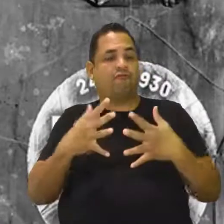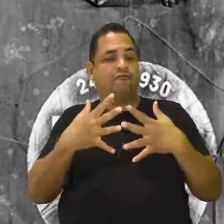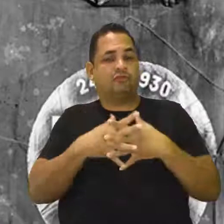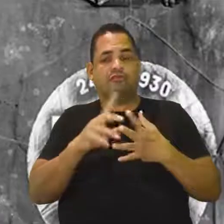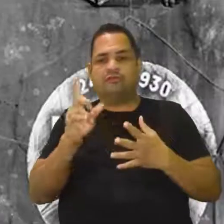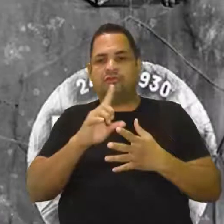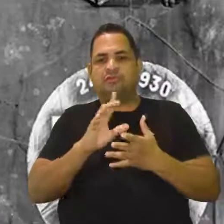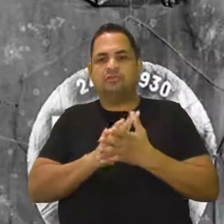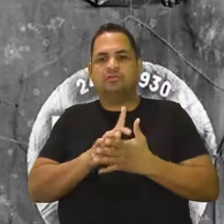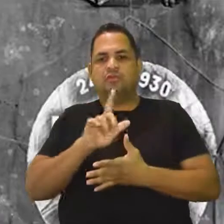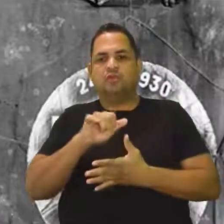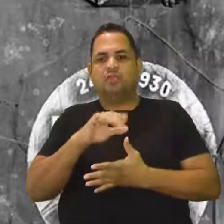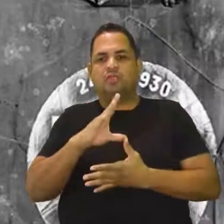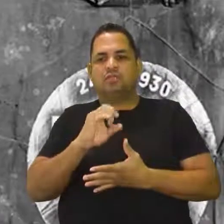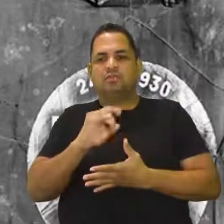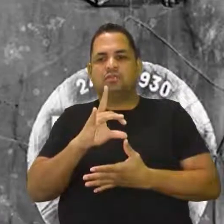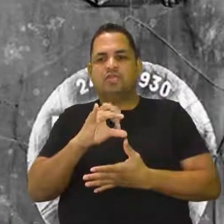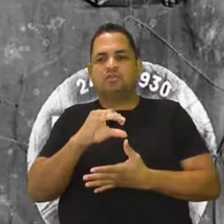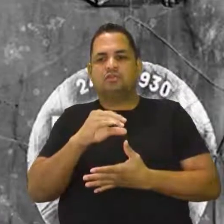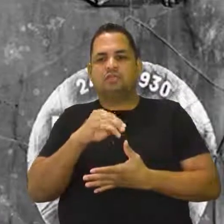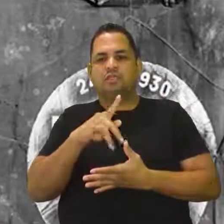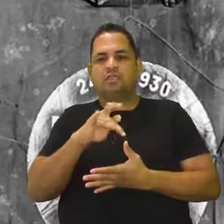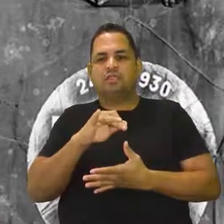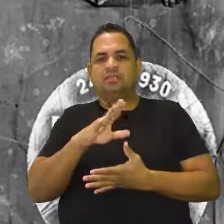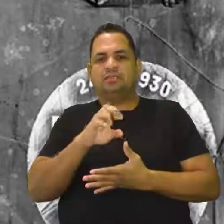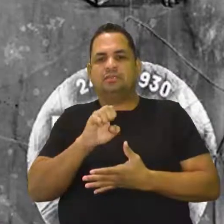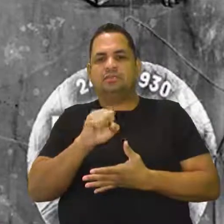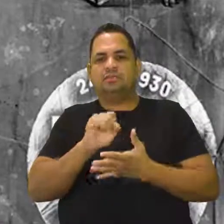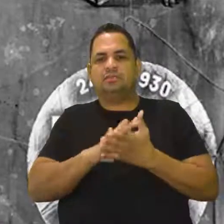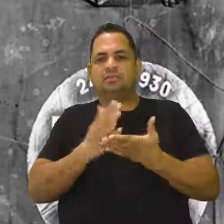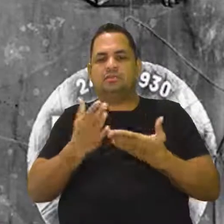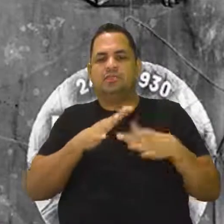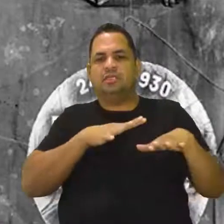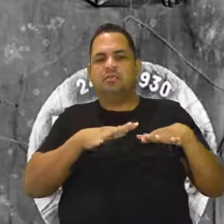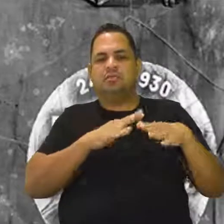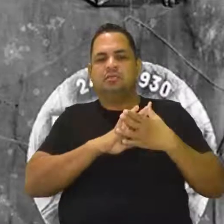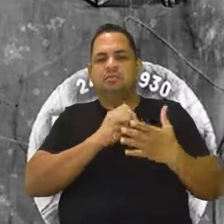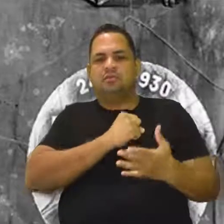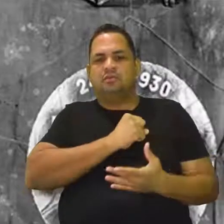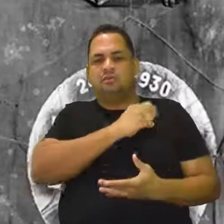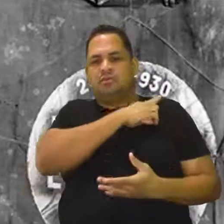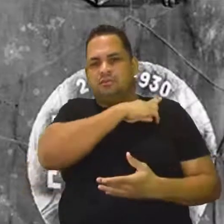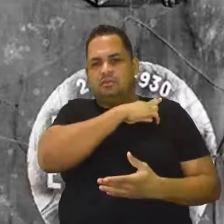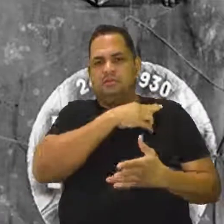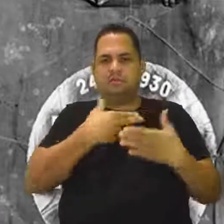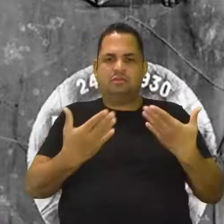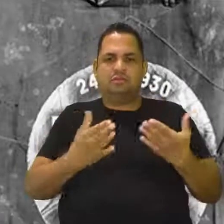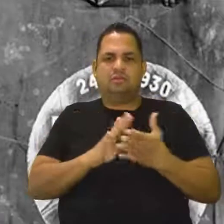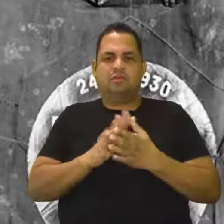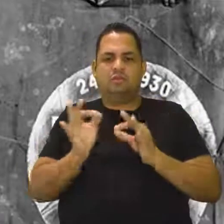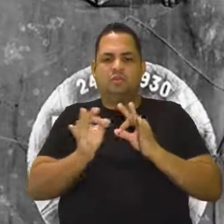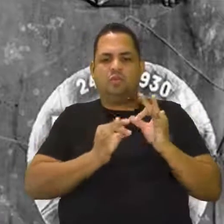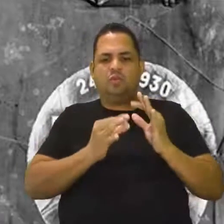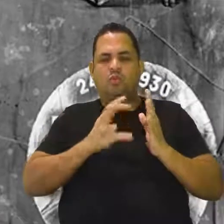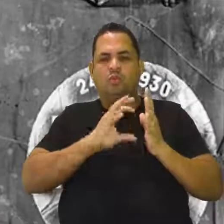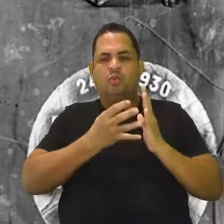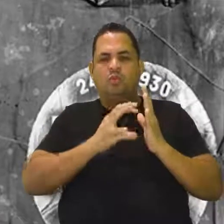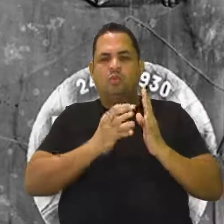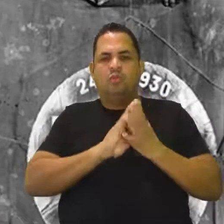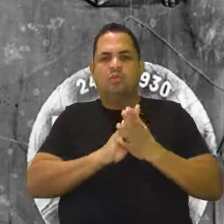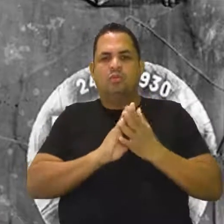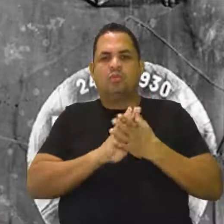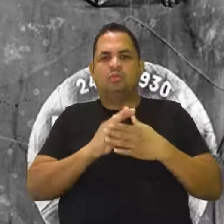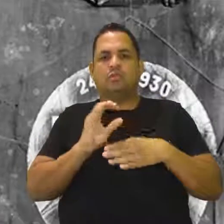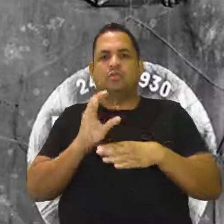Carlos Prestes. Luiz Carlos Prestes é lá do movimento tenentista, fundou o Partido